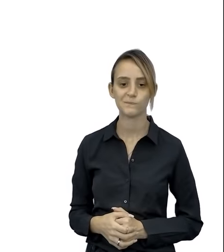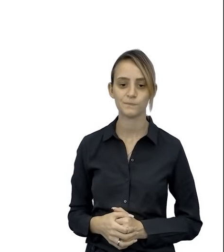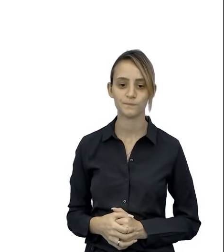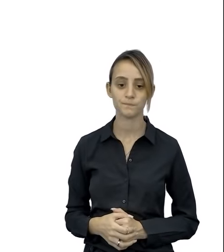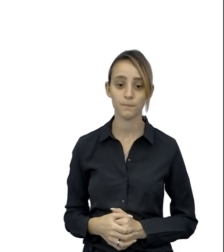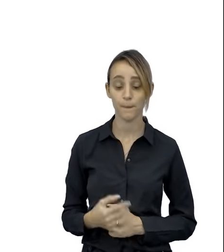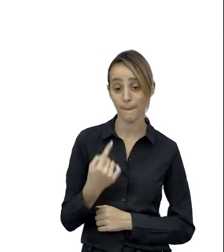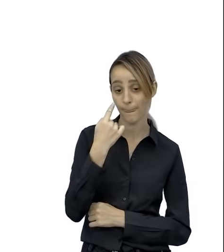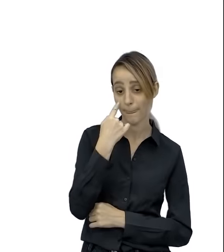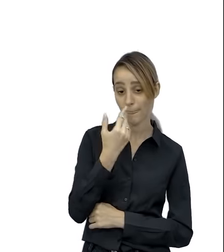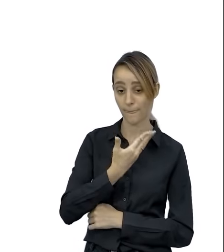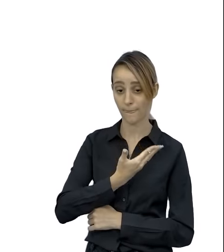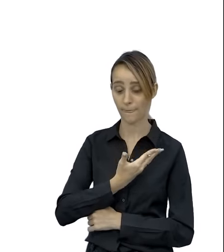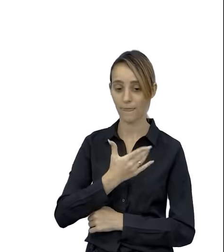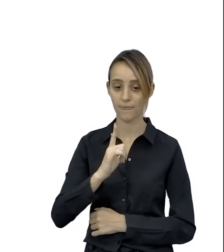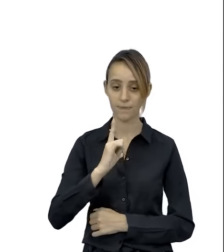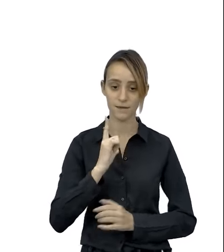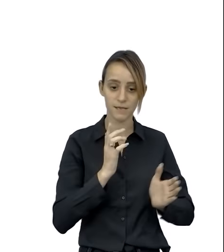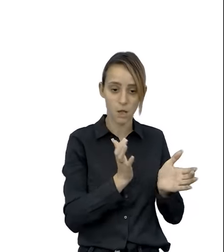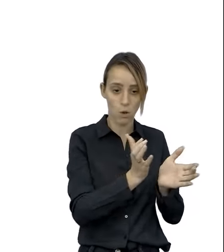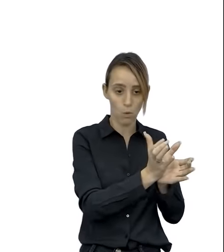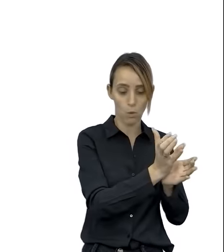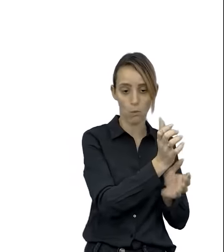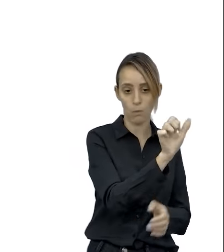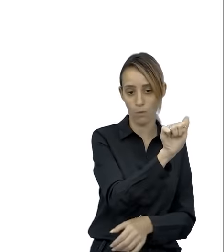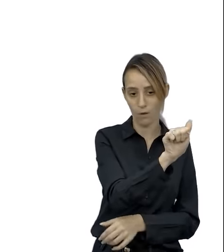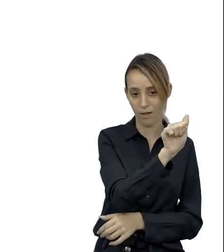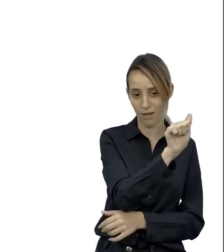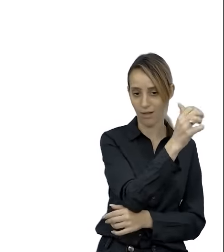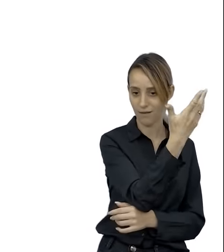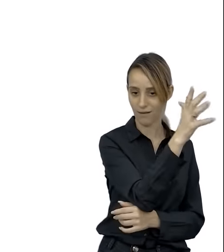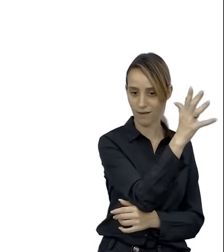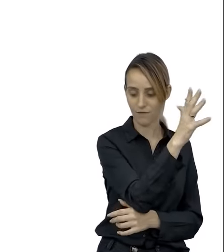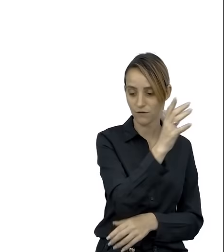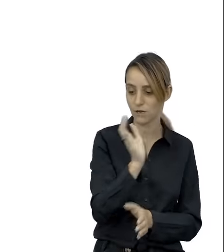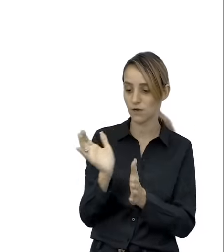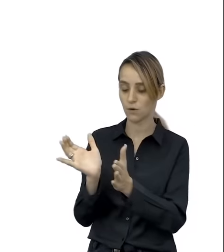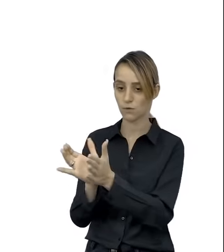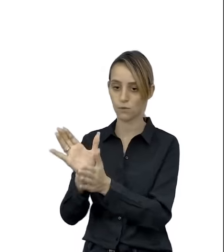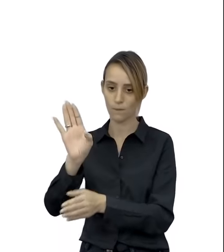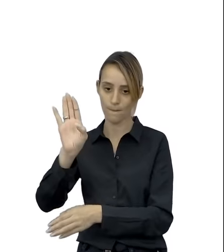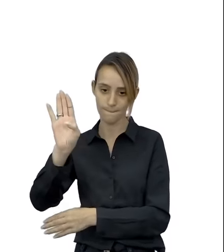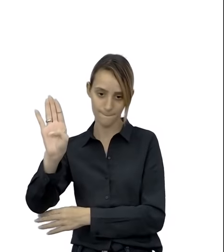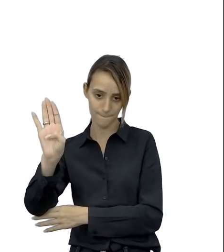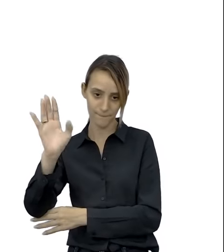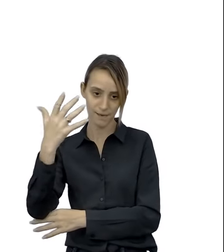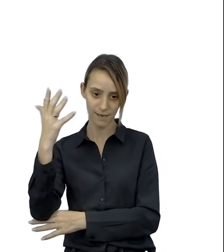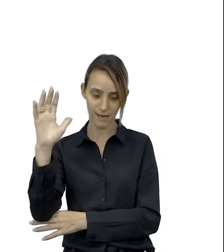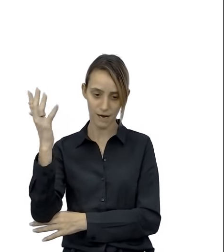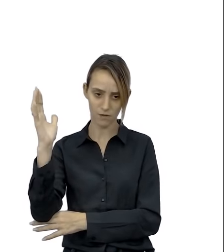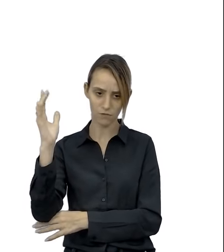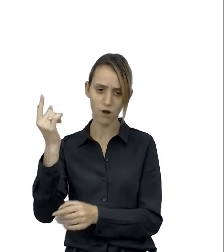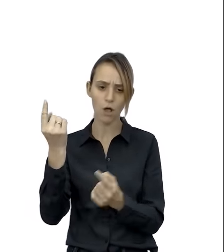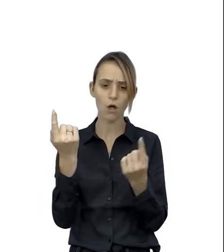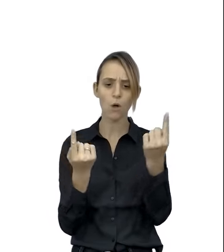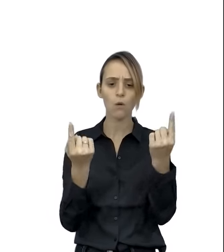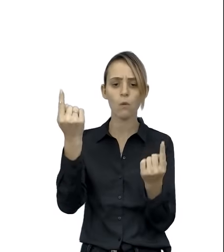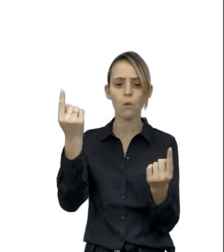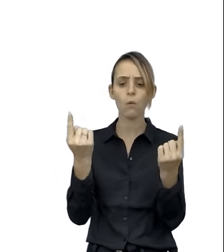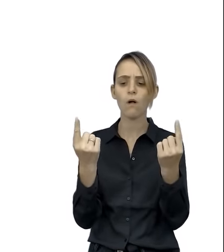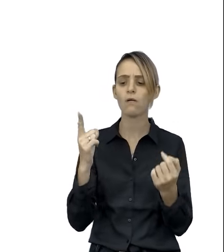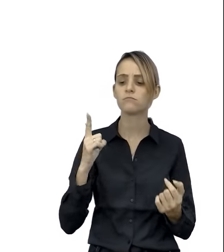Vamos lá. Então, tem a coleção A e a coleção B. Qual das coleções possui